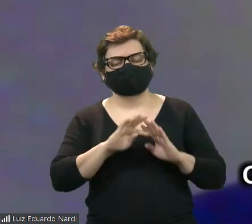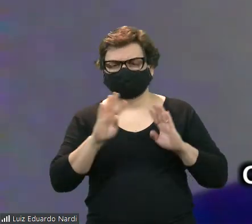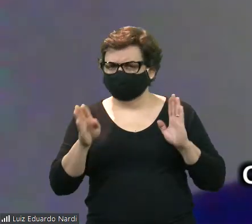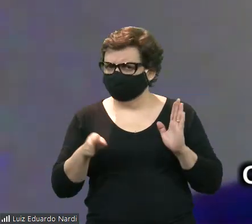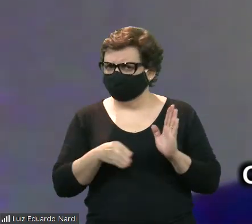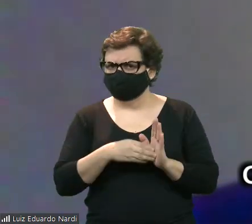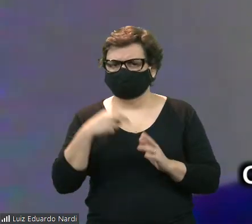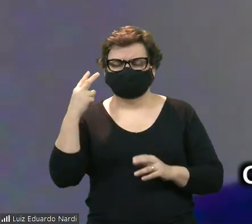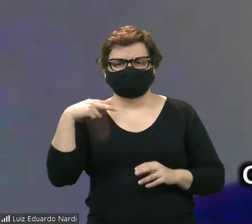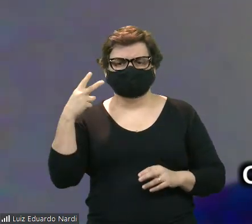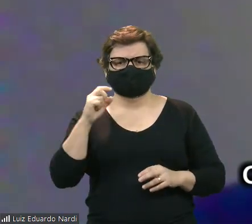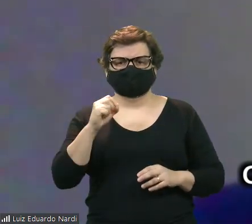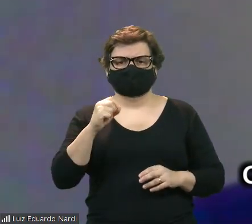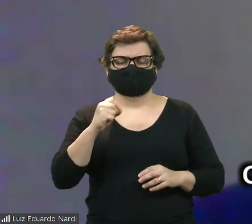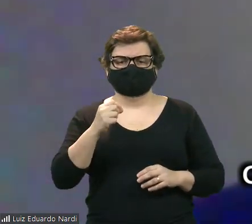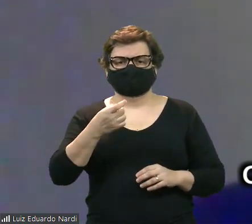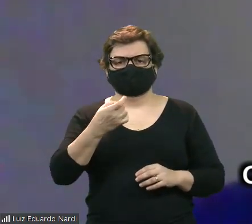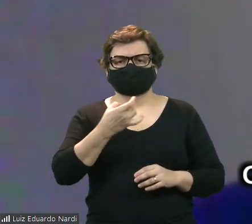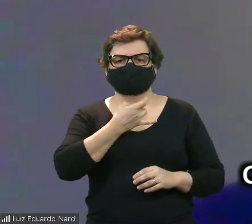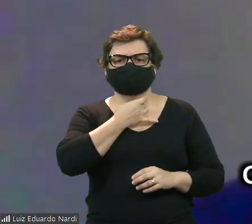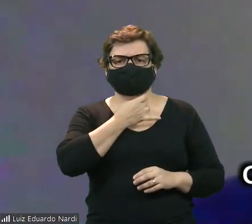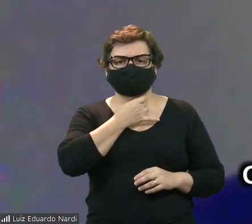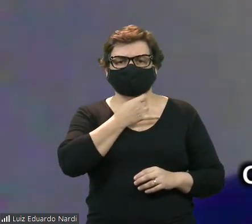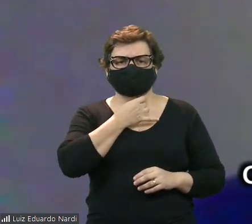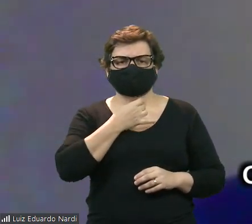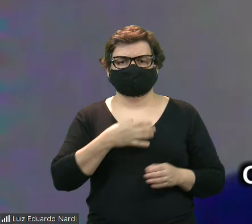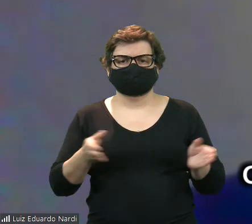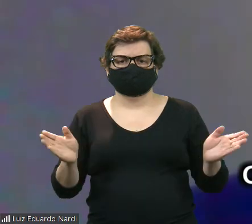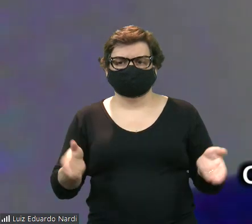que Marília praticamente hoje